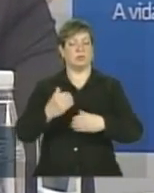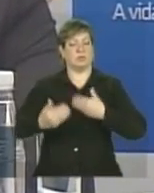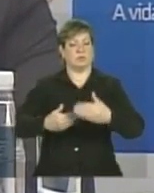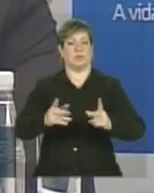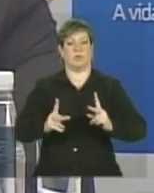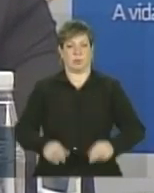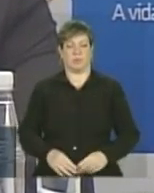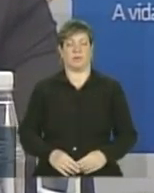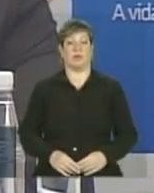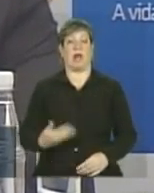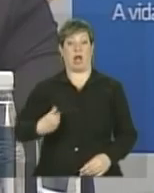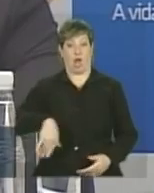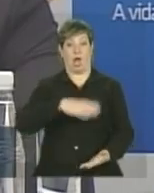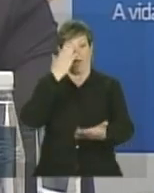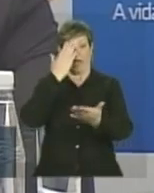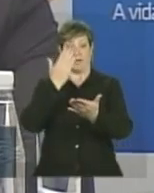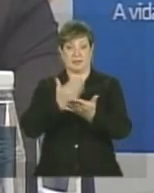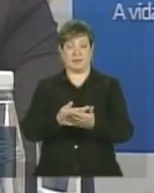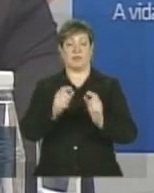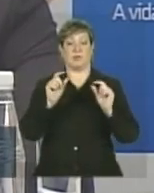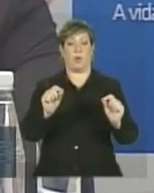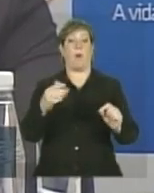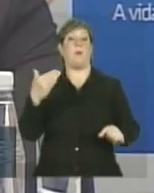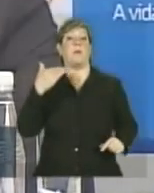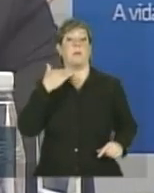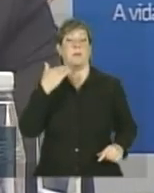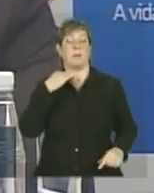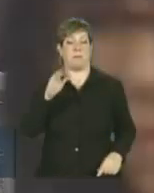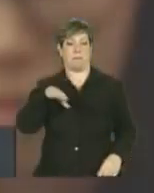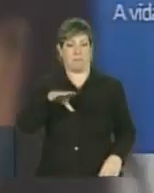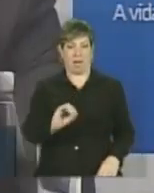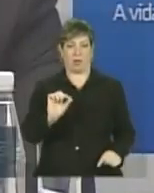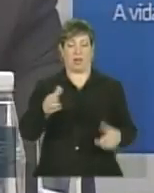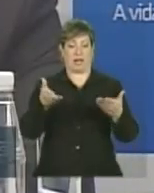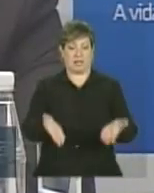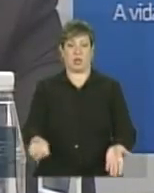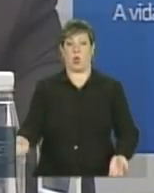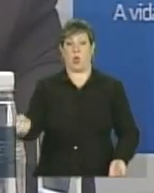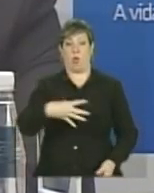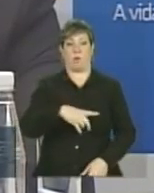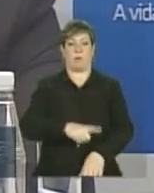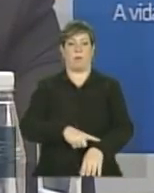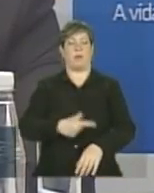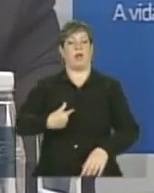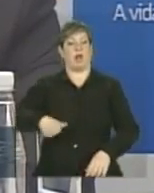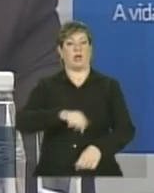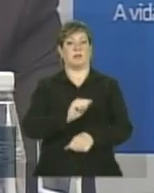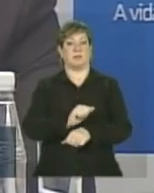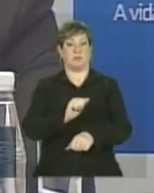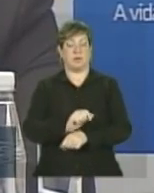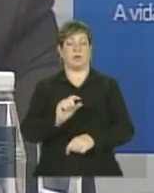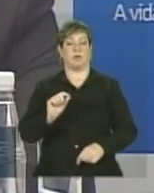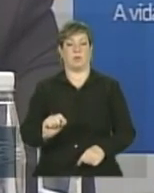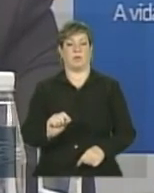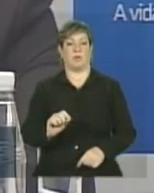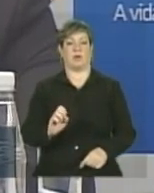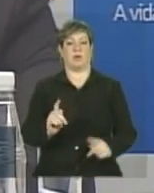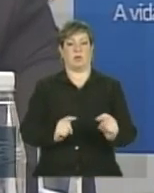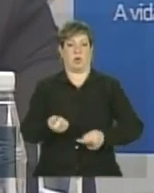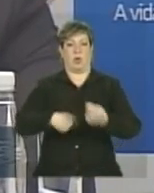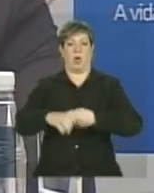gente acredita que o banco que, nesse novo momento que a gente espera que a economia sustente,